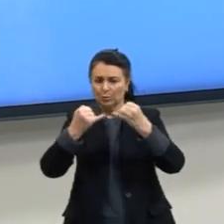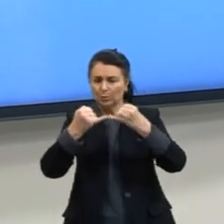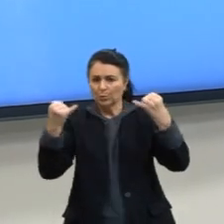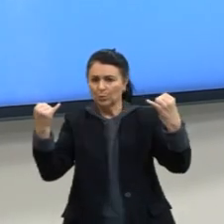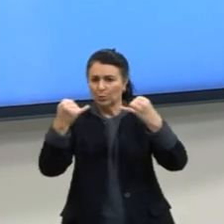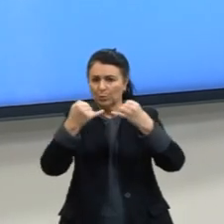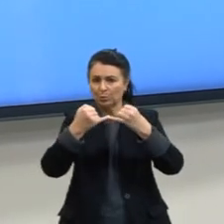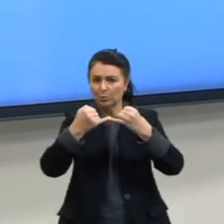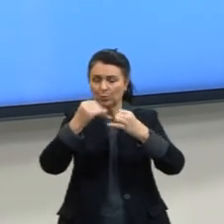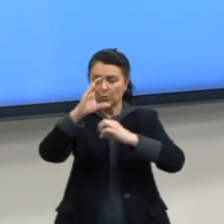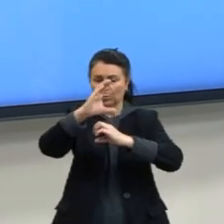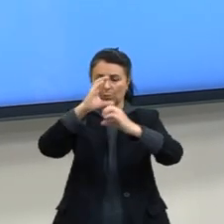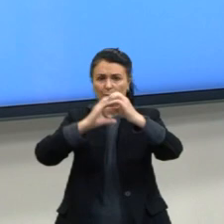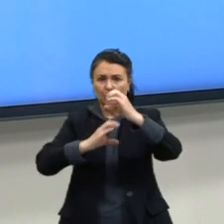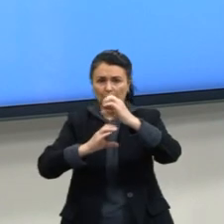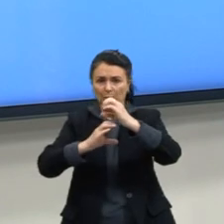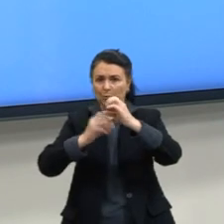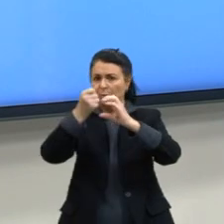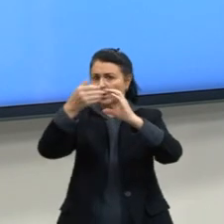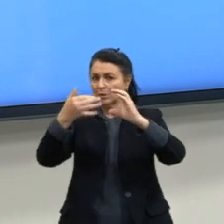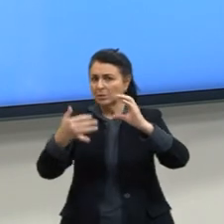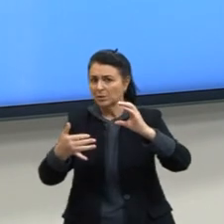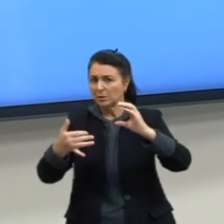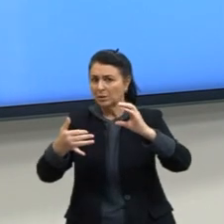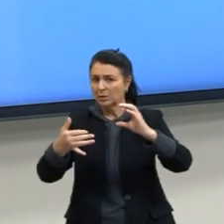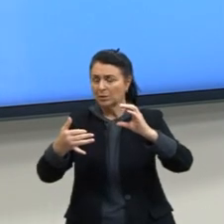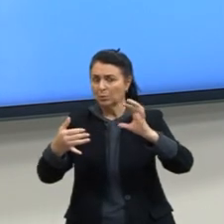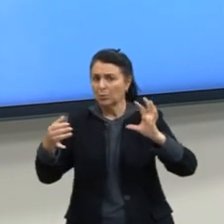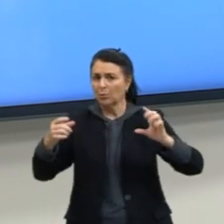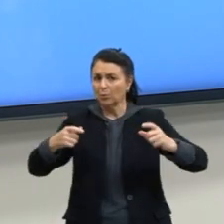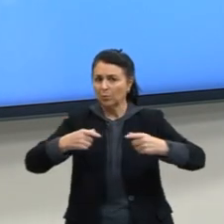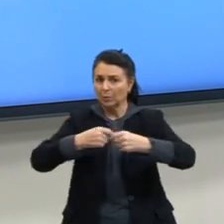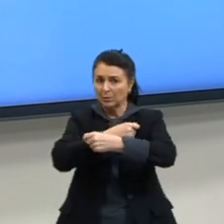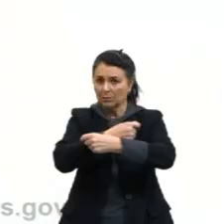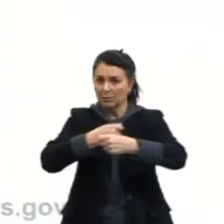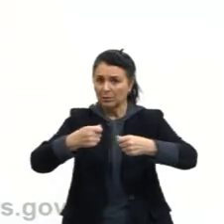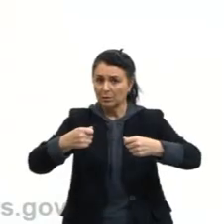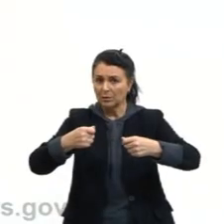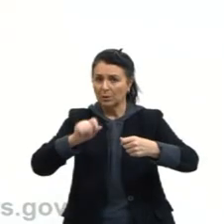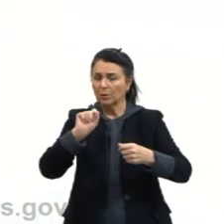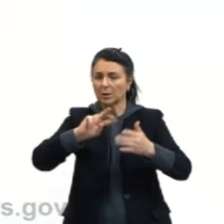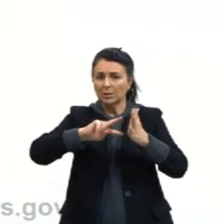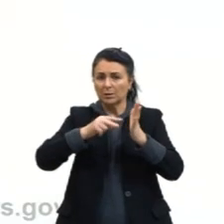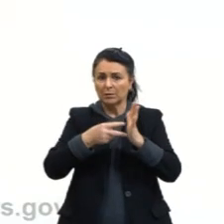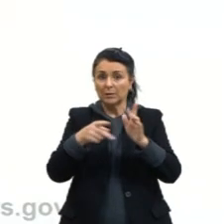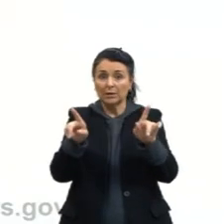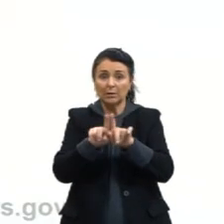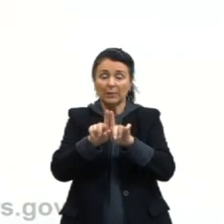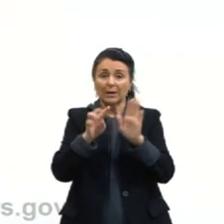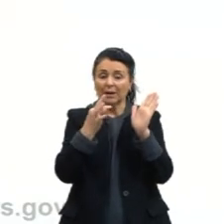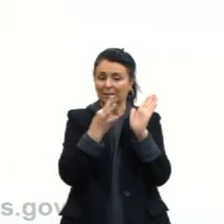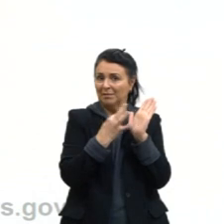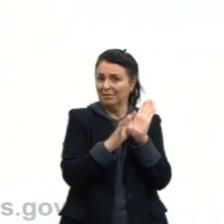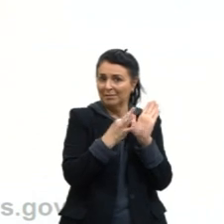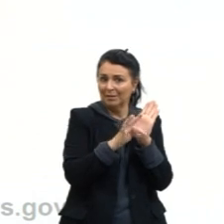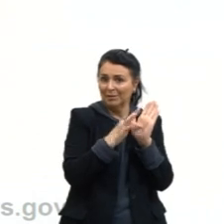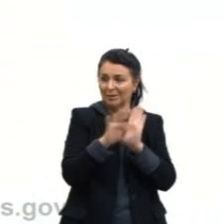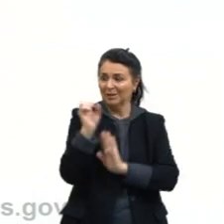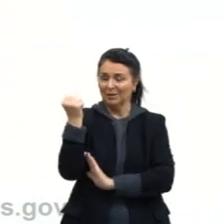é uma característica de um composto formado através de uma ligação covalente tá E também da teoria do octeto